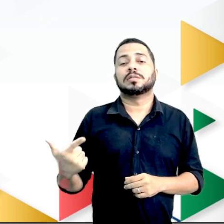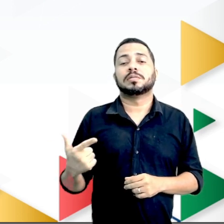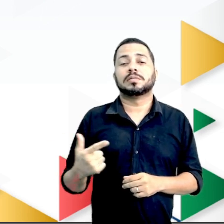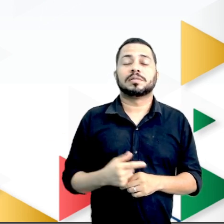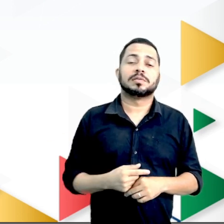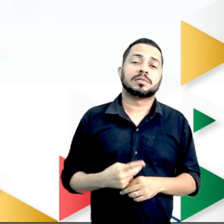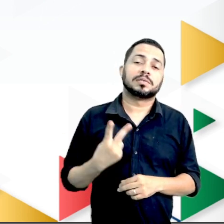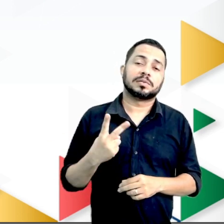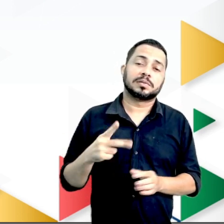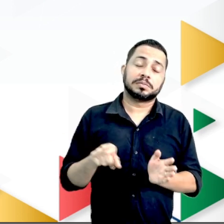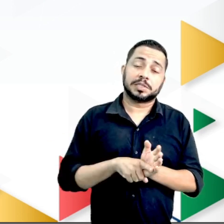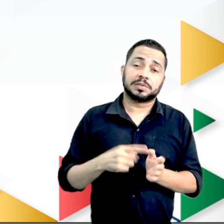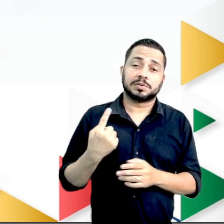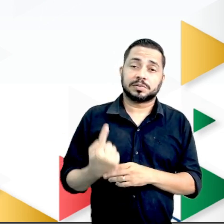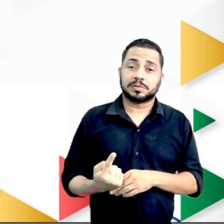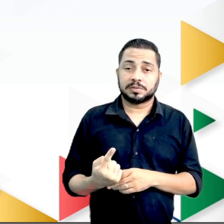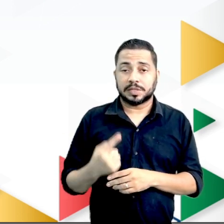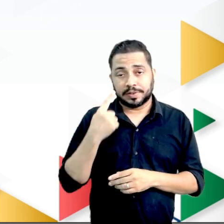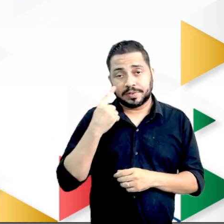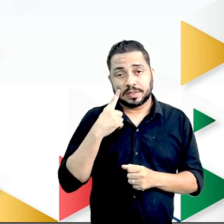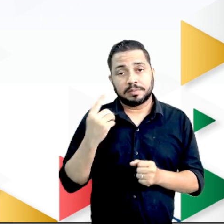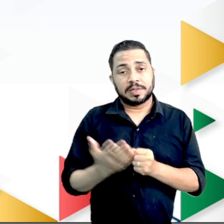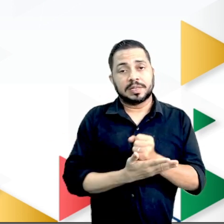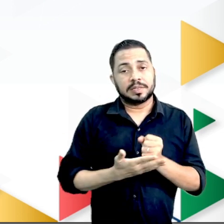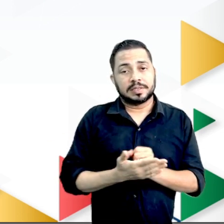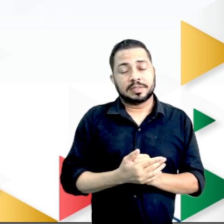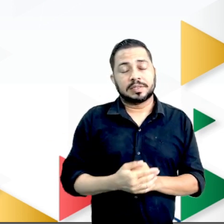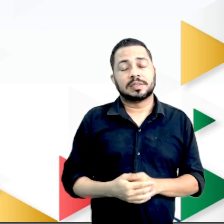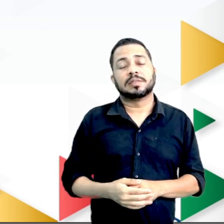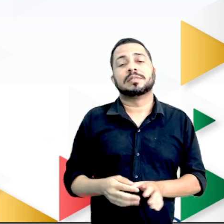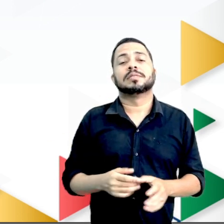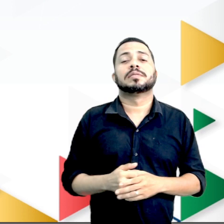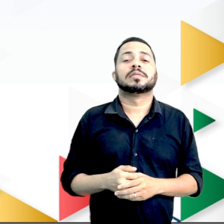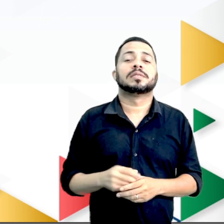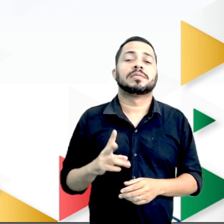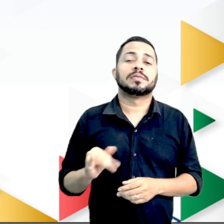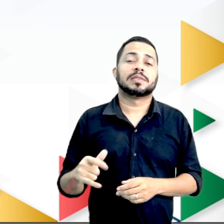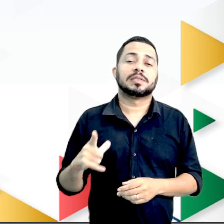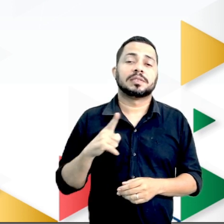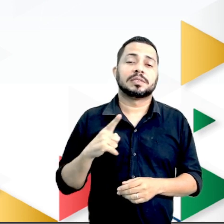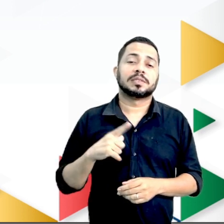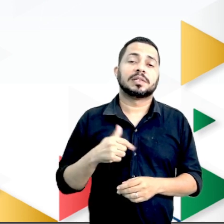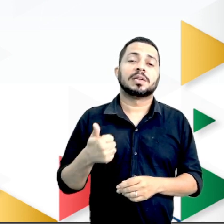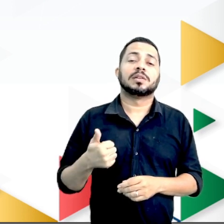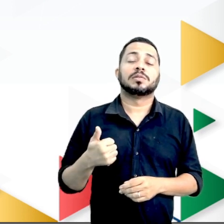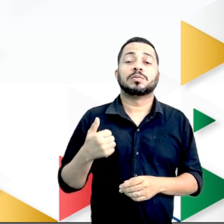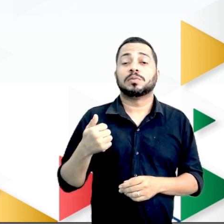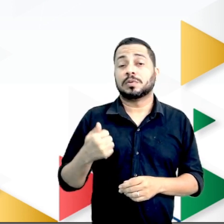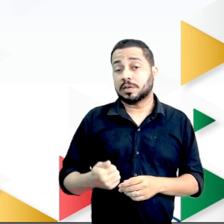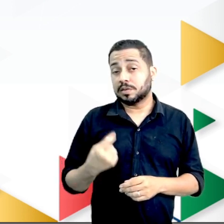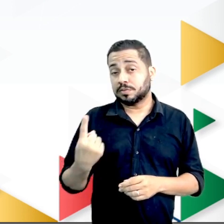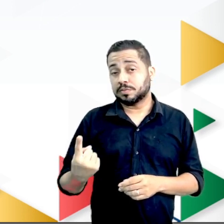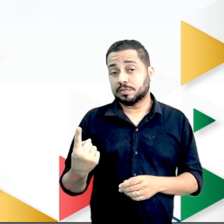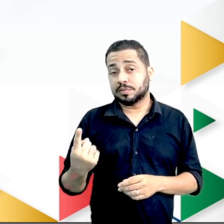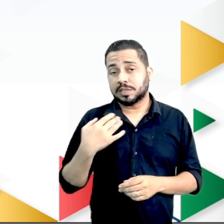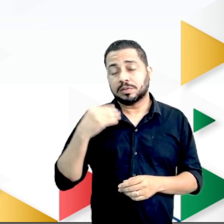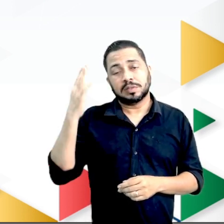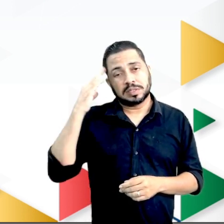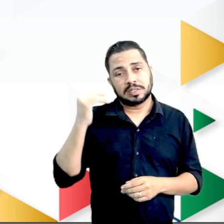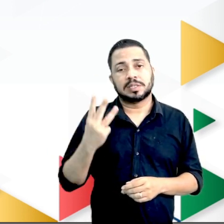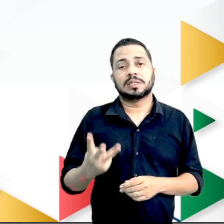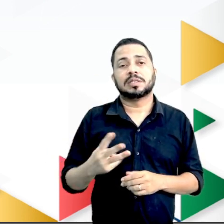2 menos 1, no A, tá vendo aí na base? A2 menos 1, que vai ser A1. E eu já sei quem é A1. A1 é